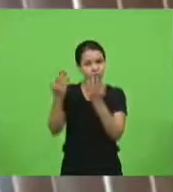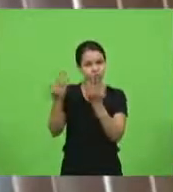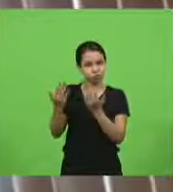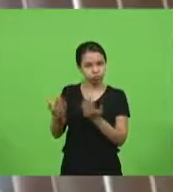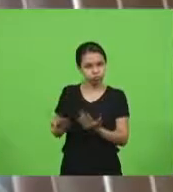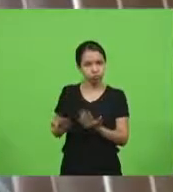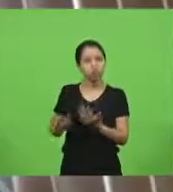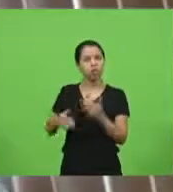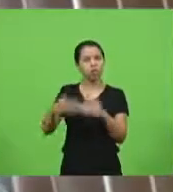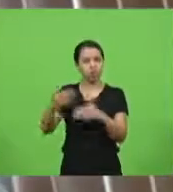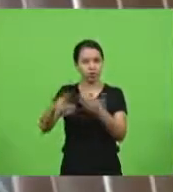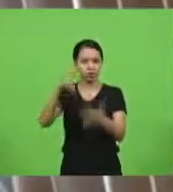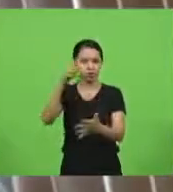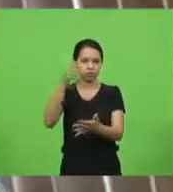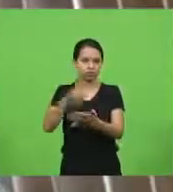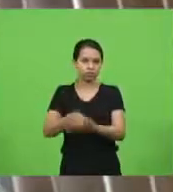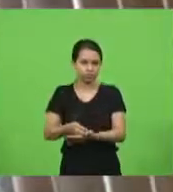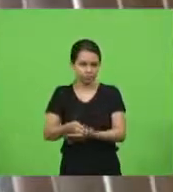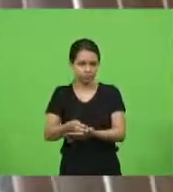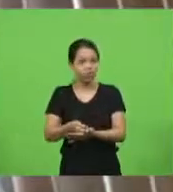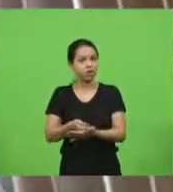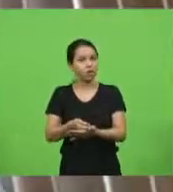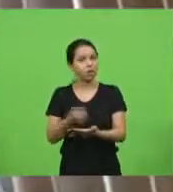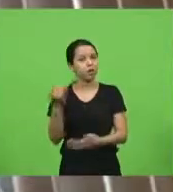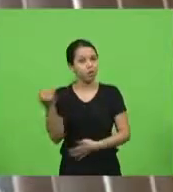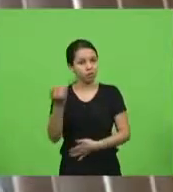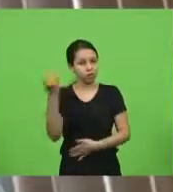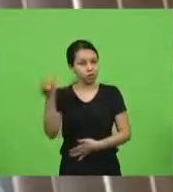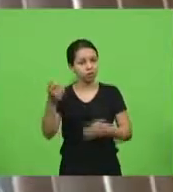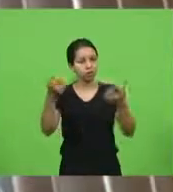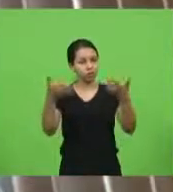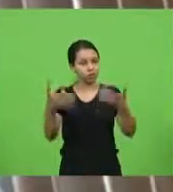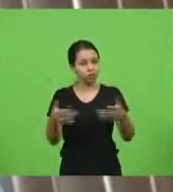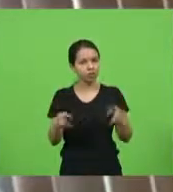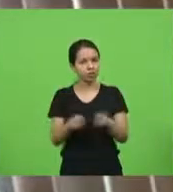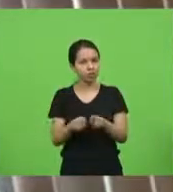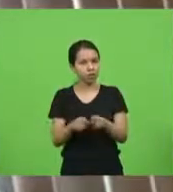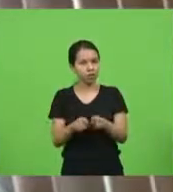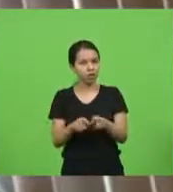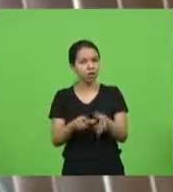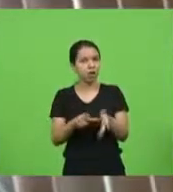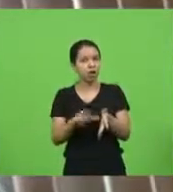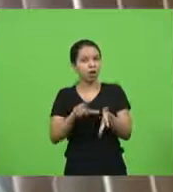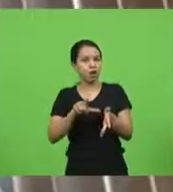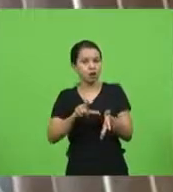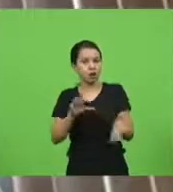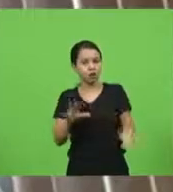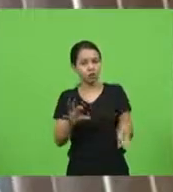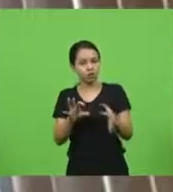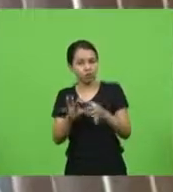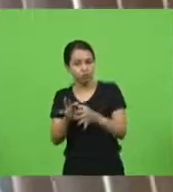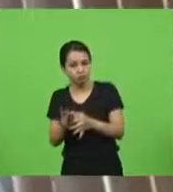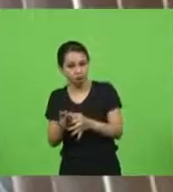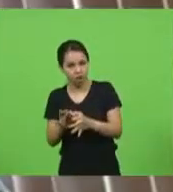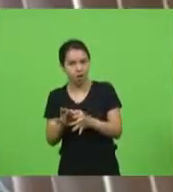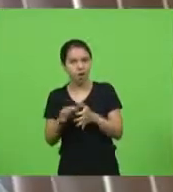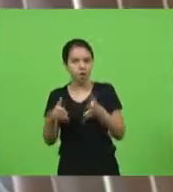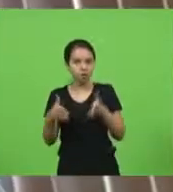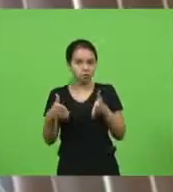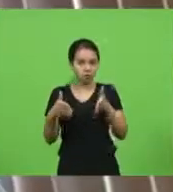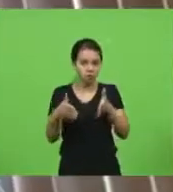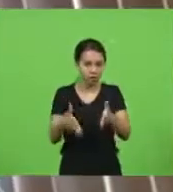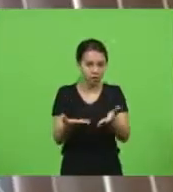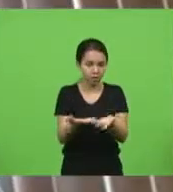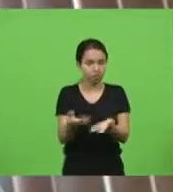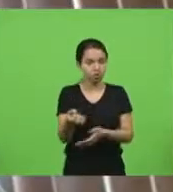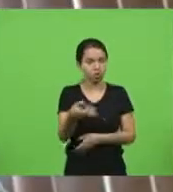Importante mencionar que, antes de vincularmos o direcionamento desses novos soldados para esses municípios,